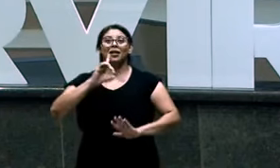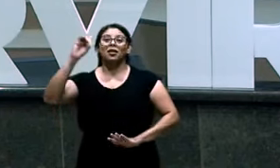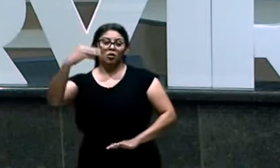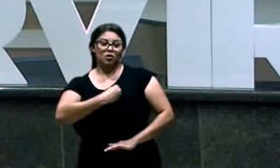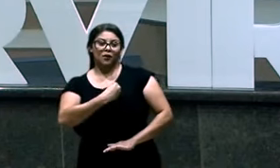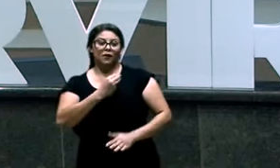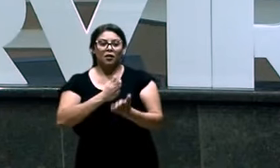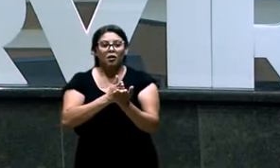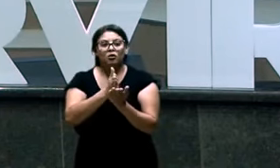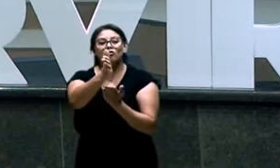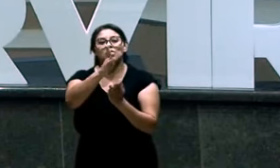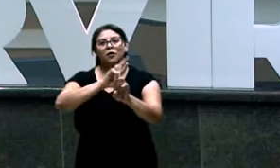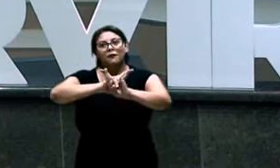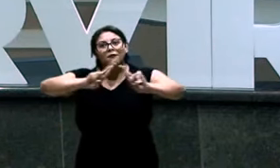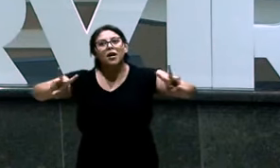Eu vou repetir: